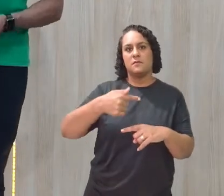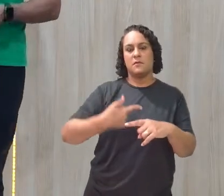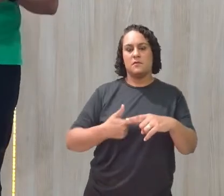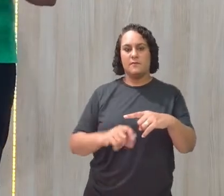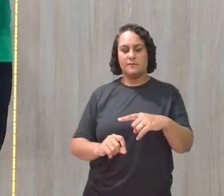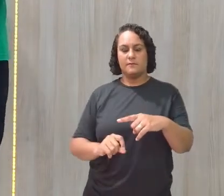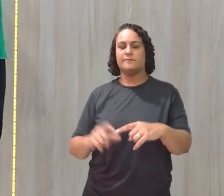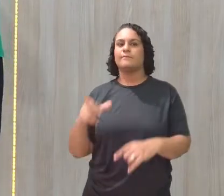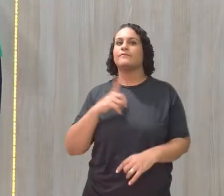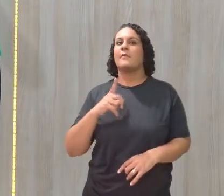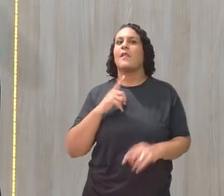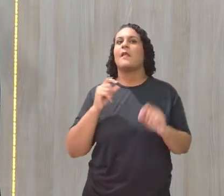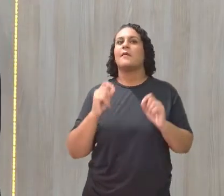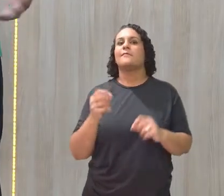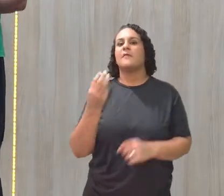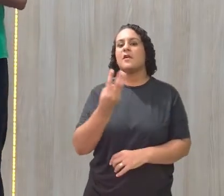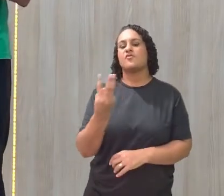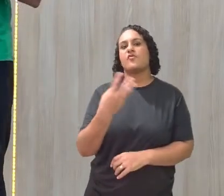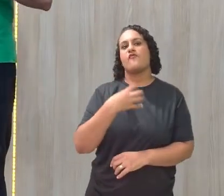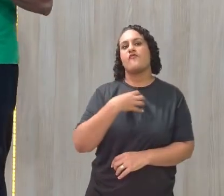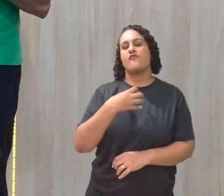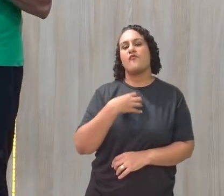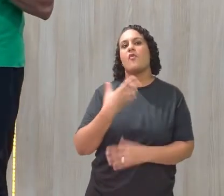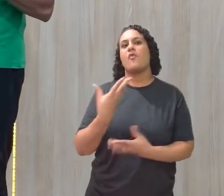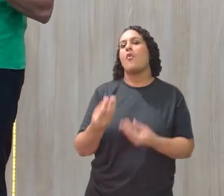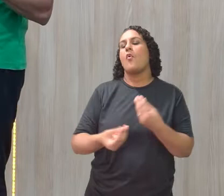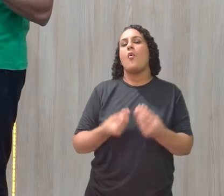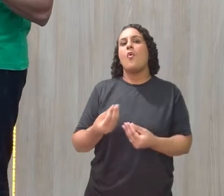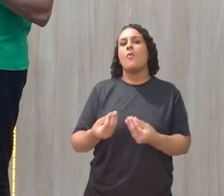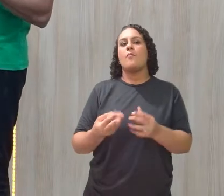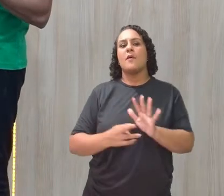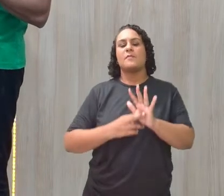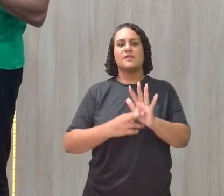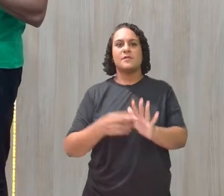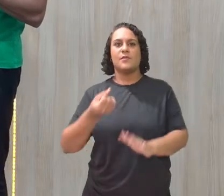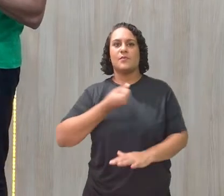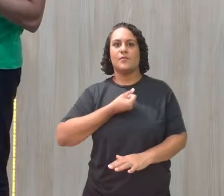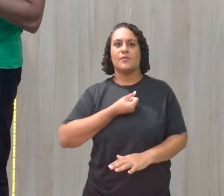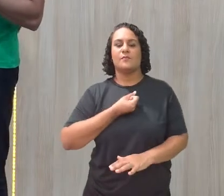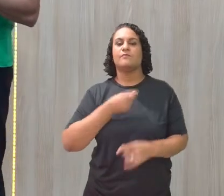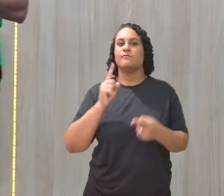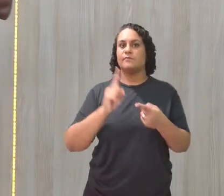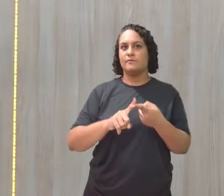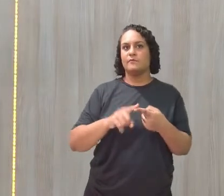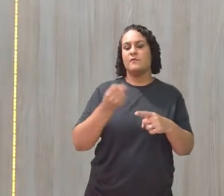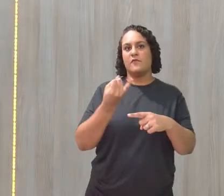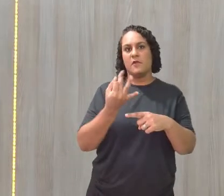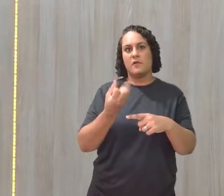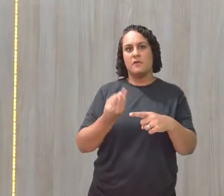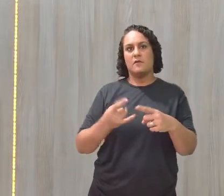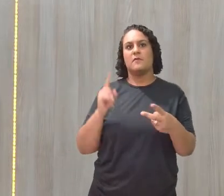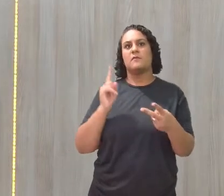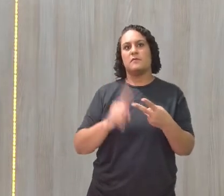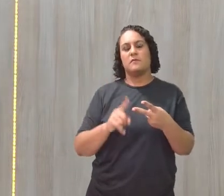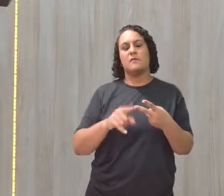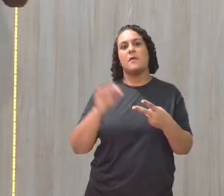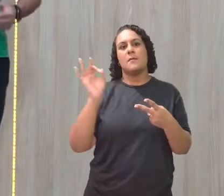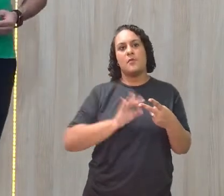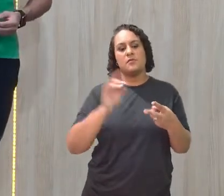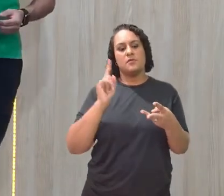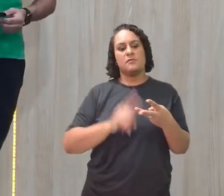17/20. Então, eu tenho aí as três formas de escrever o número, tá? Em forma de fração, número decimal e